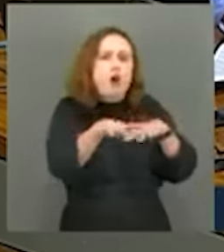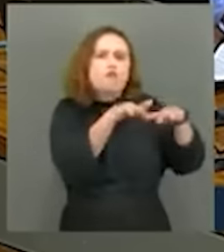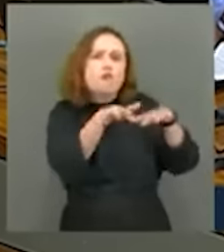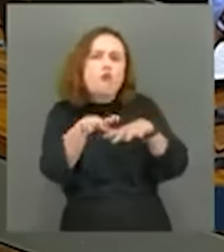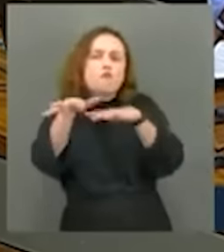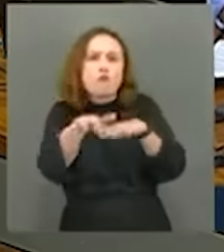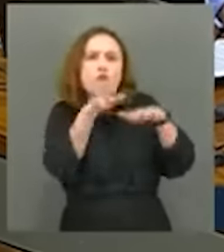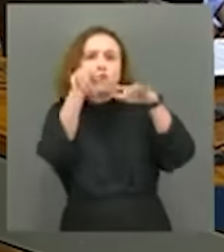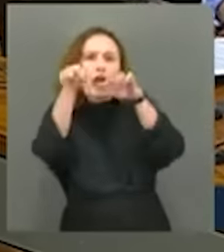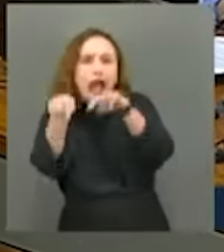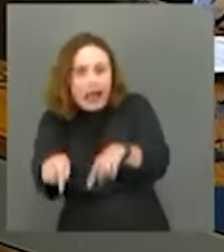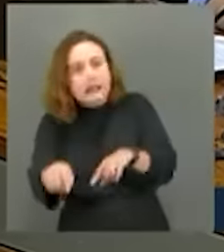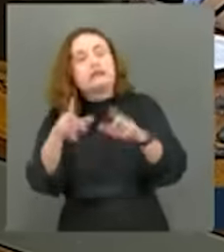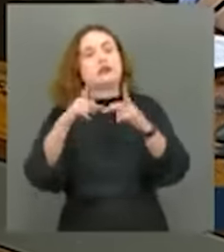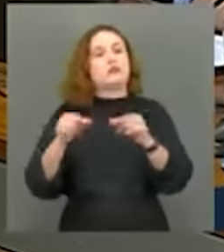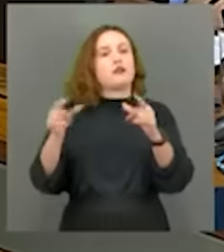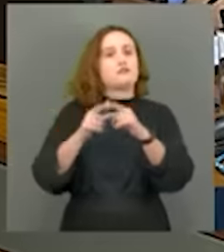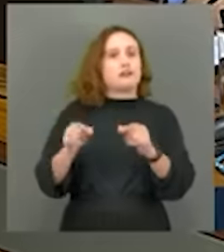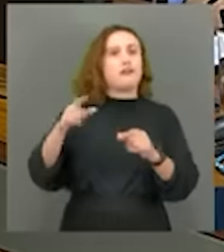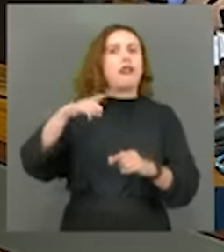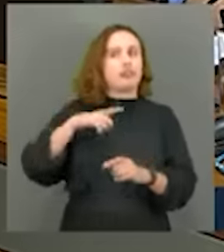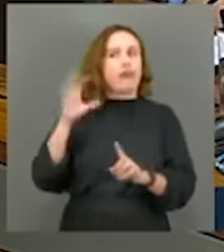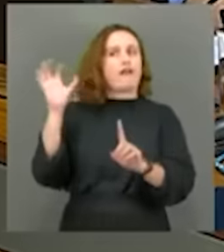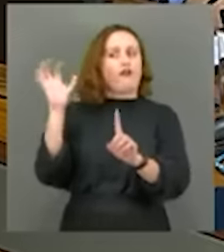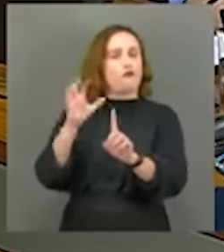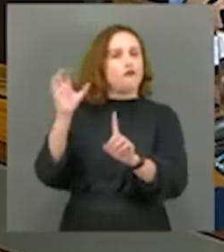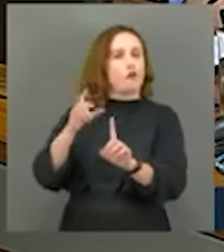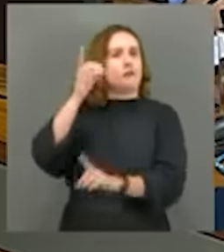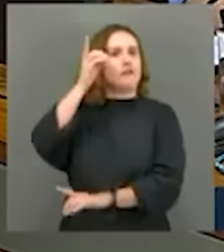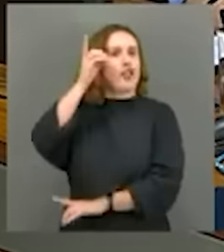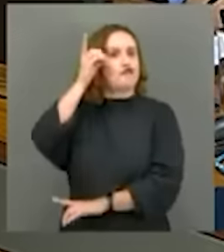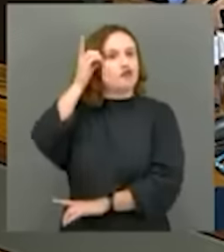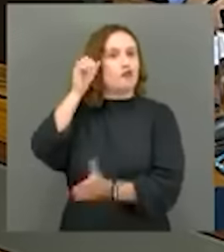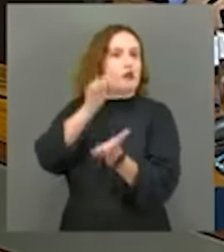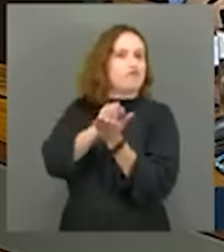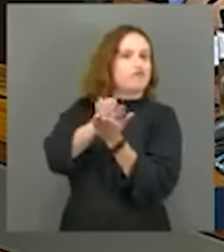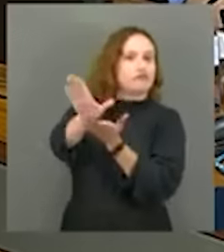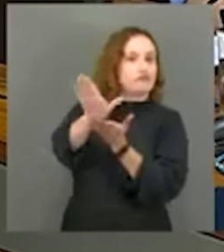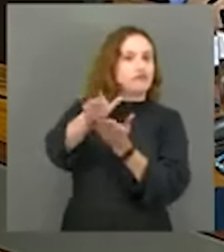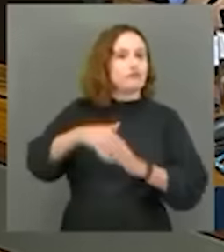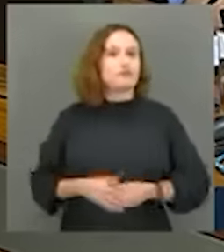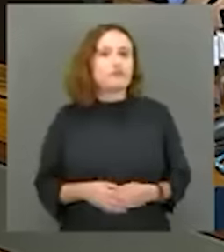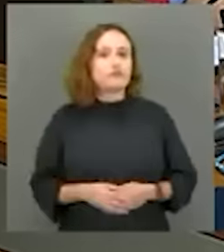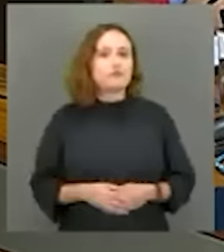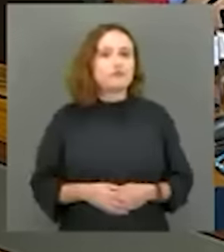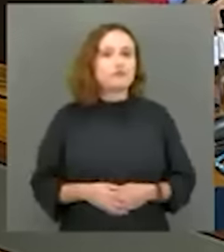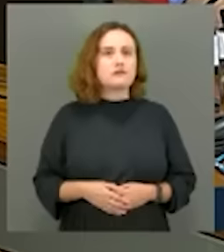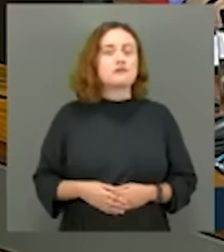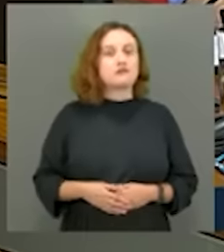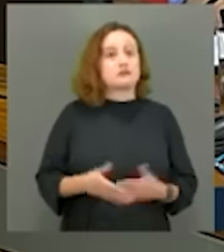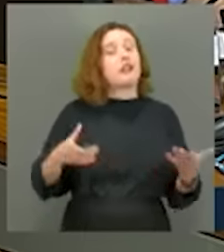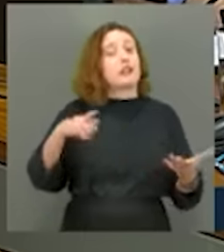Dilma certamente para quem violou uma lei de responsabilidade fiscal hoje essa lei de responsabilidade